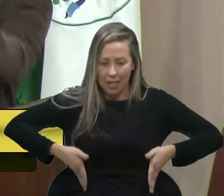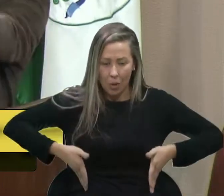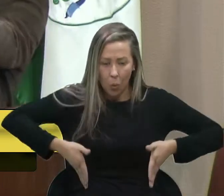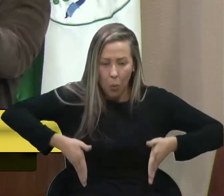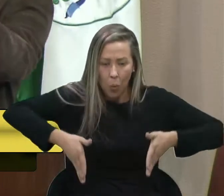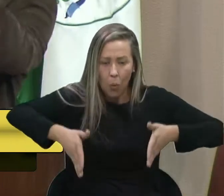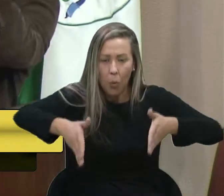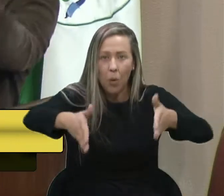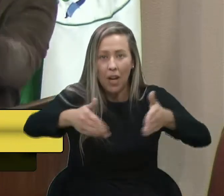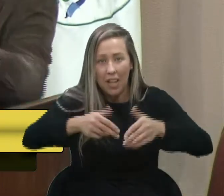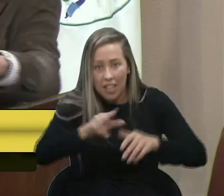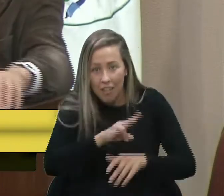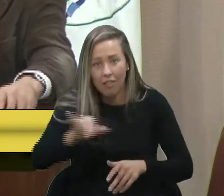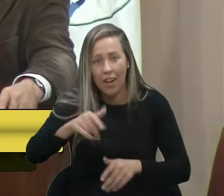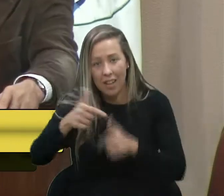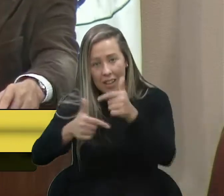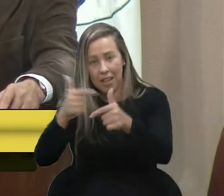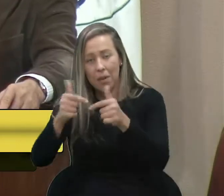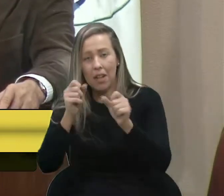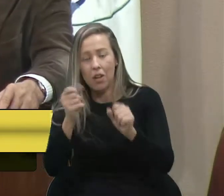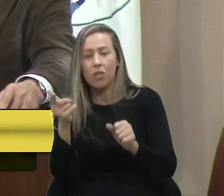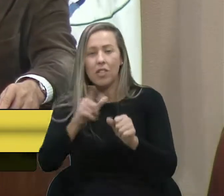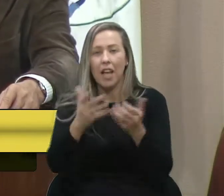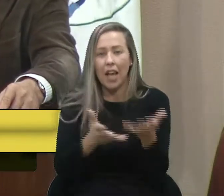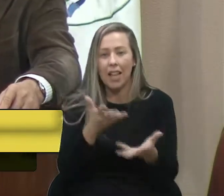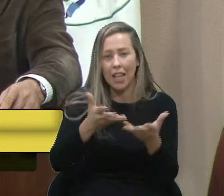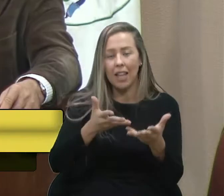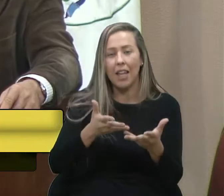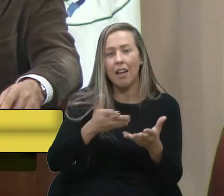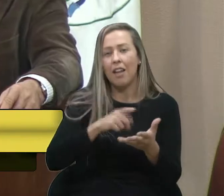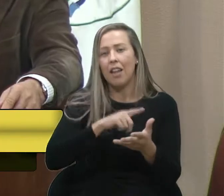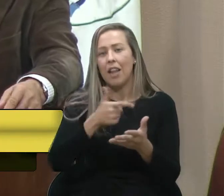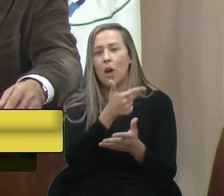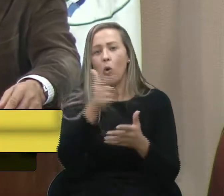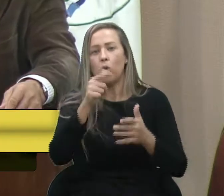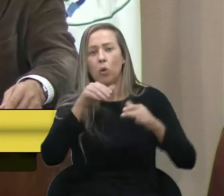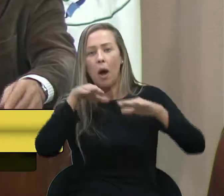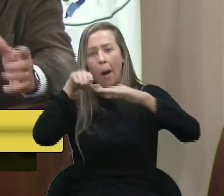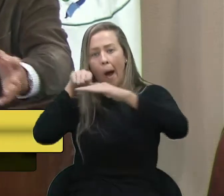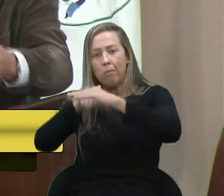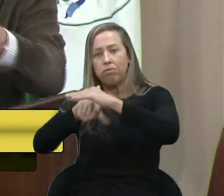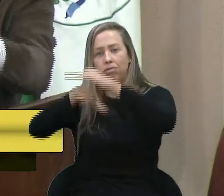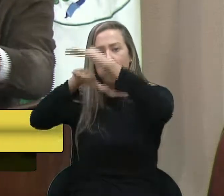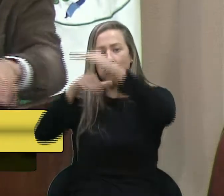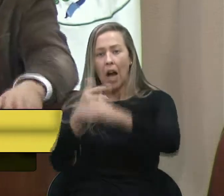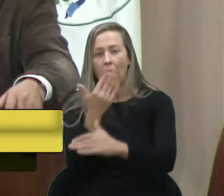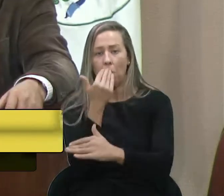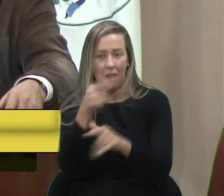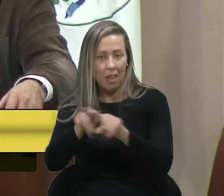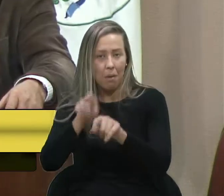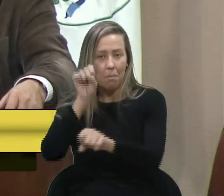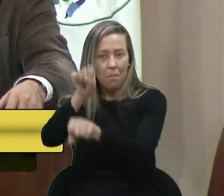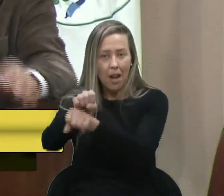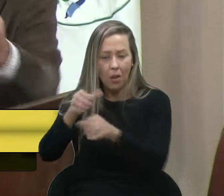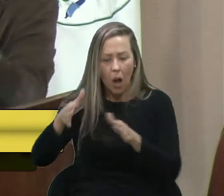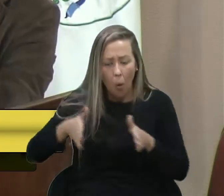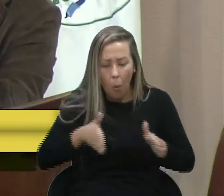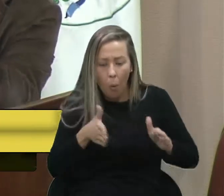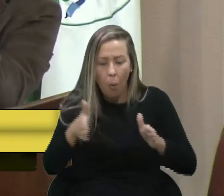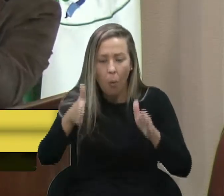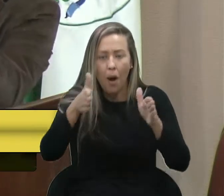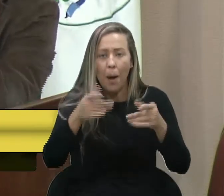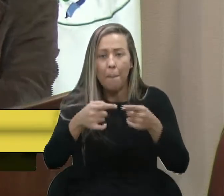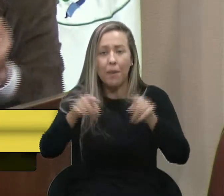vai para a produção, tu pode atender, aquela que vai para um depósito de alimento, manipulação, carga também. Mas